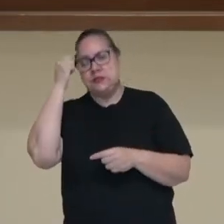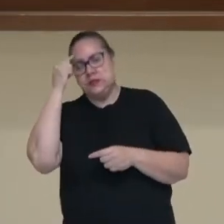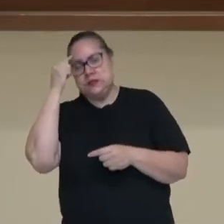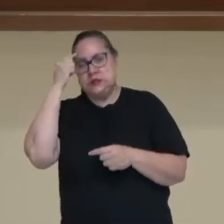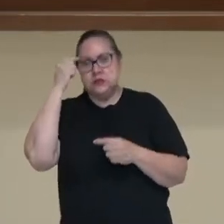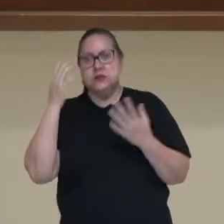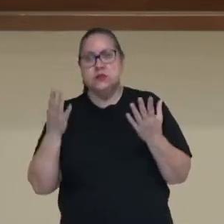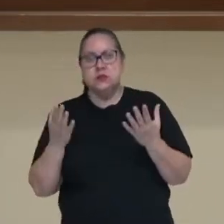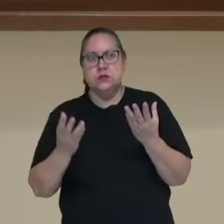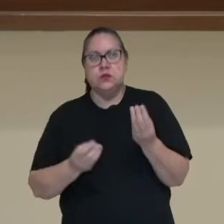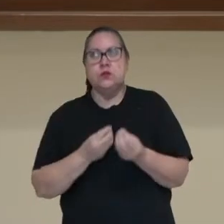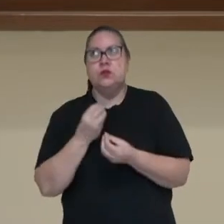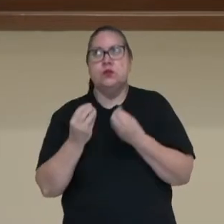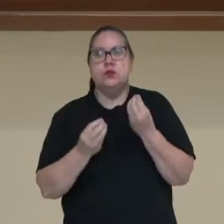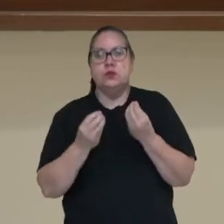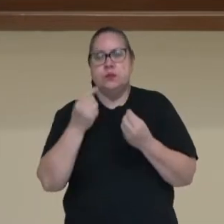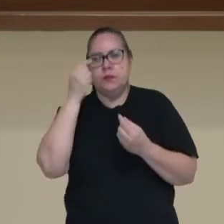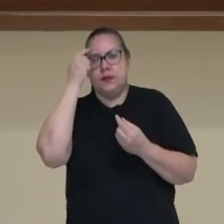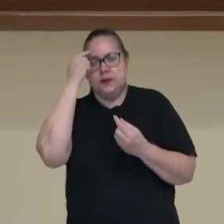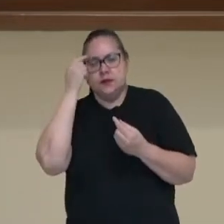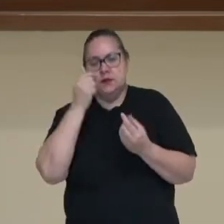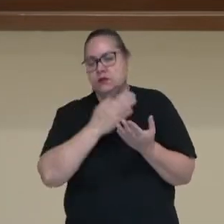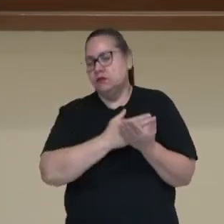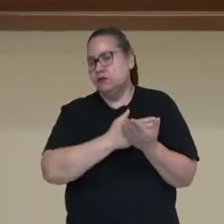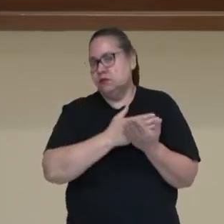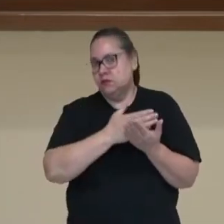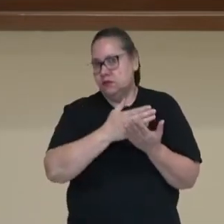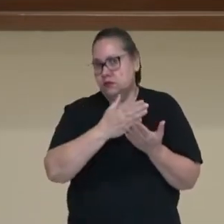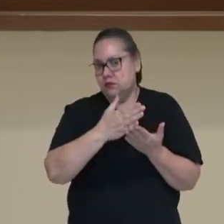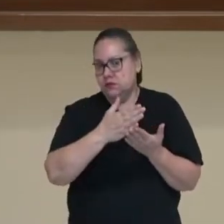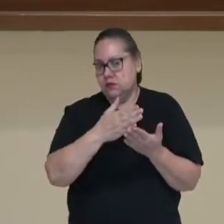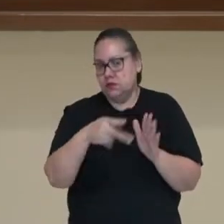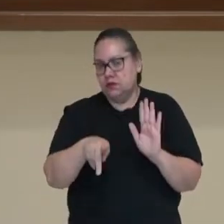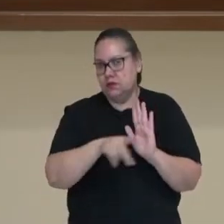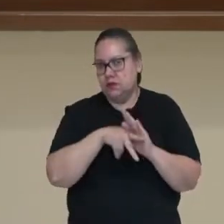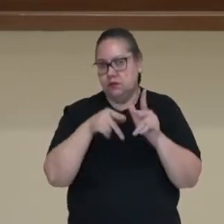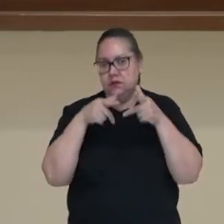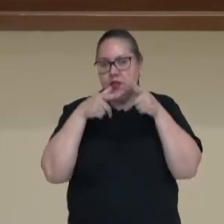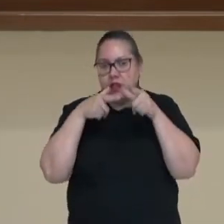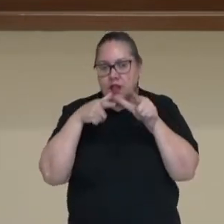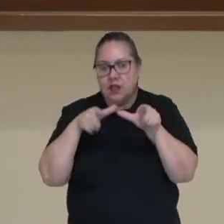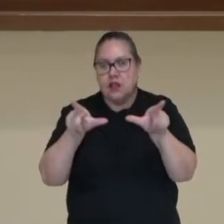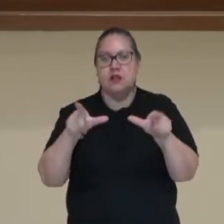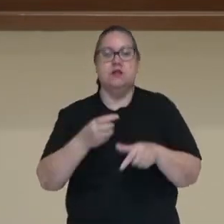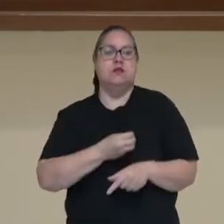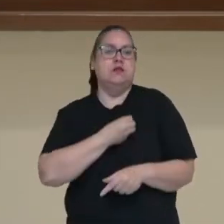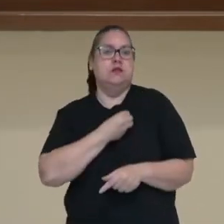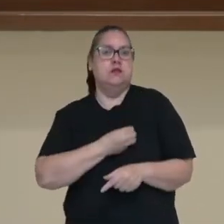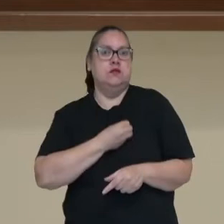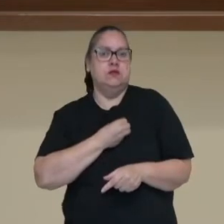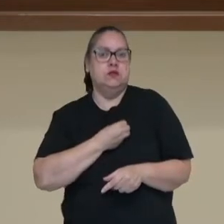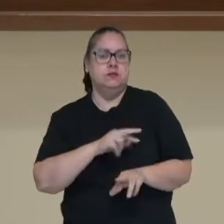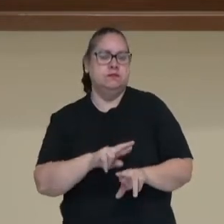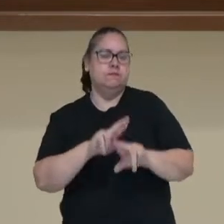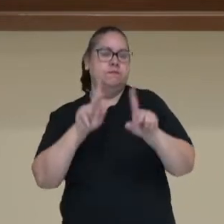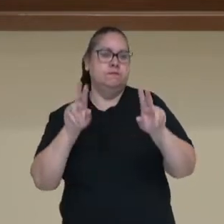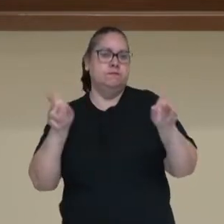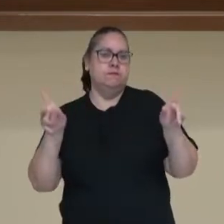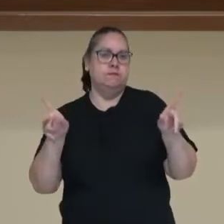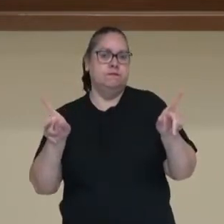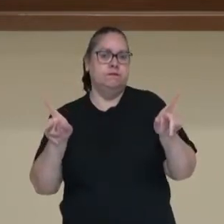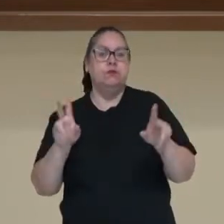isso. Né? Então, assim, começa inclusive com a própria língua, a forma de viverem, eram bem diferentes, porque